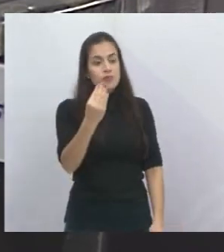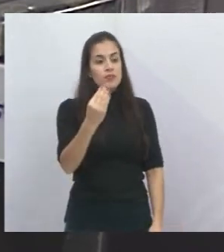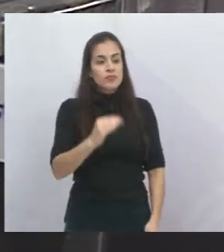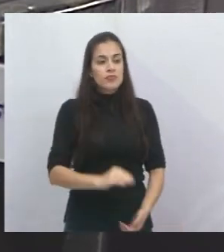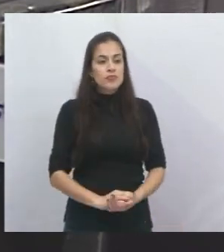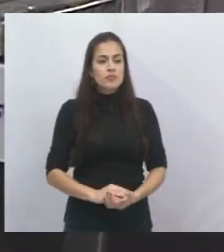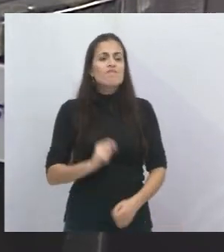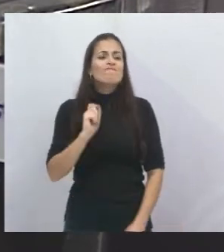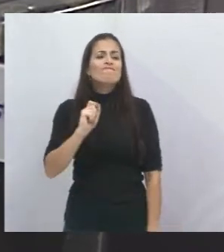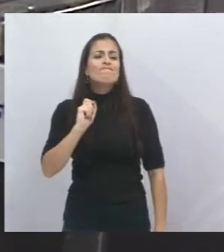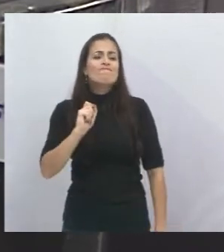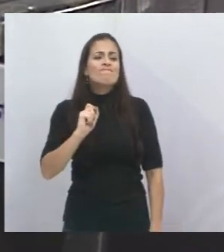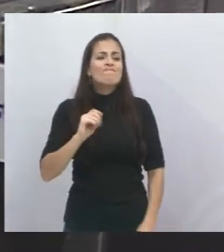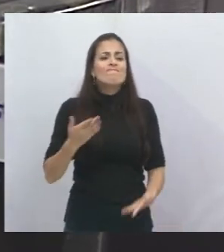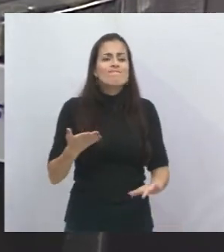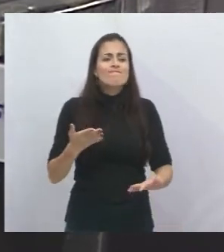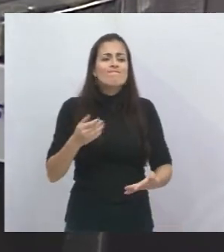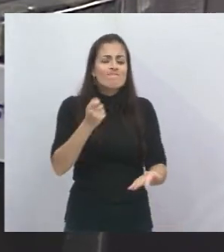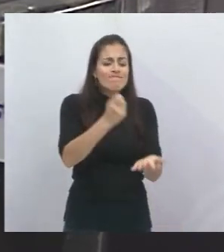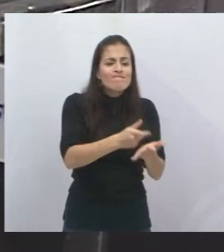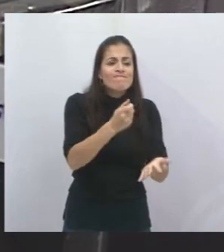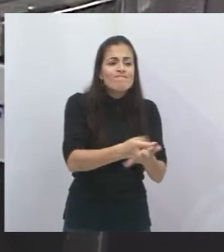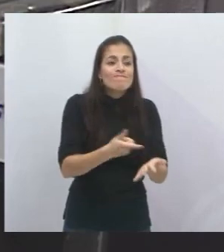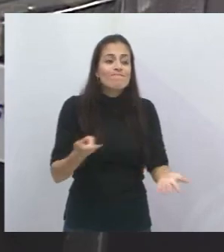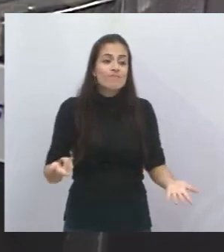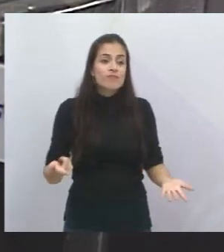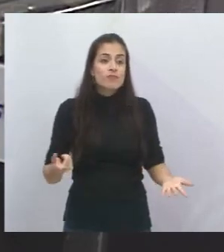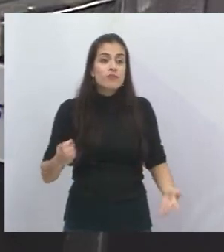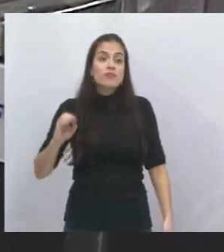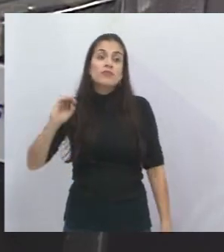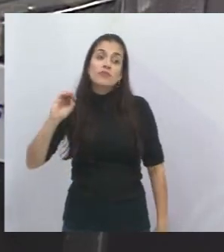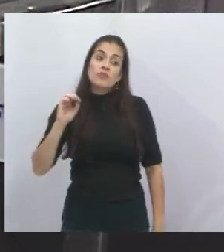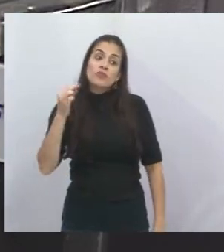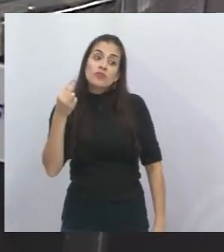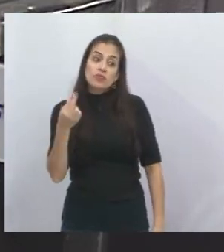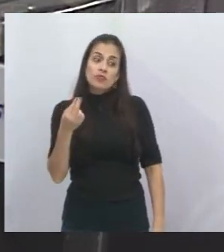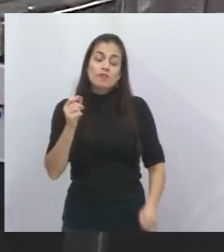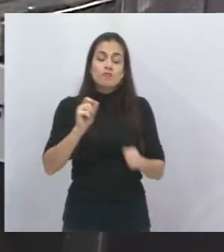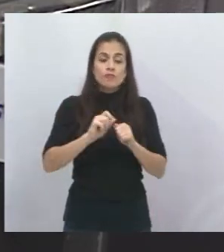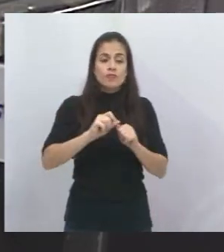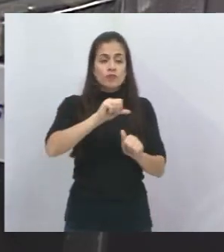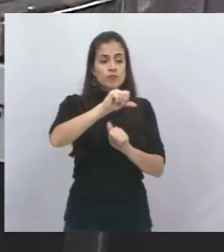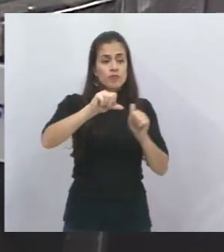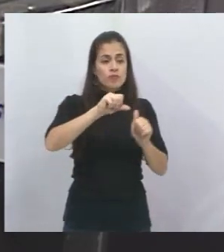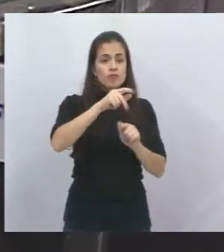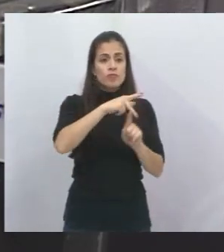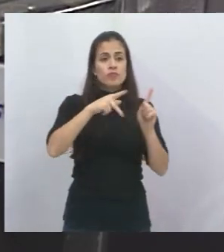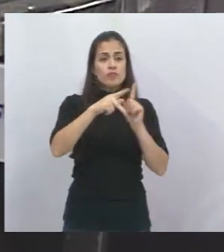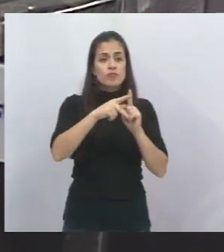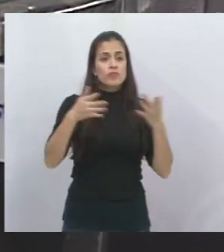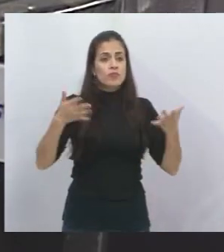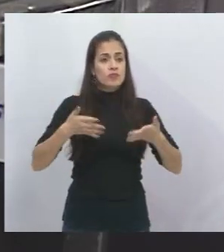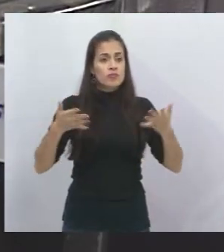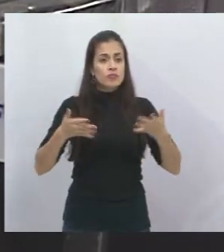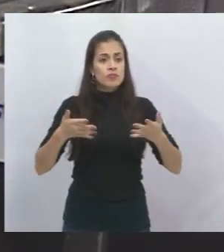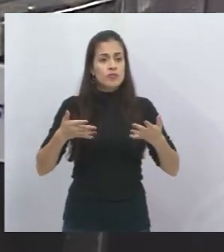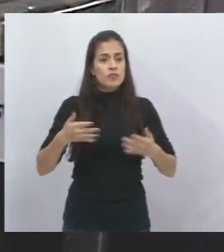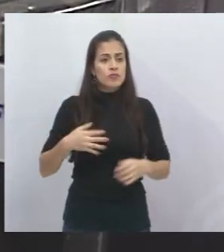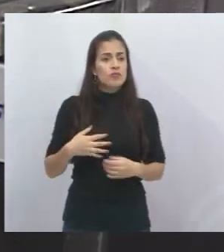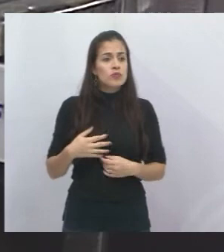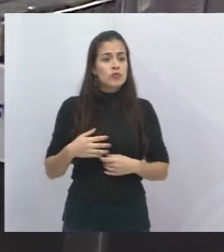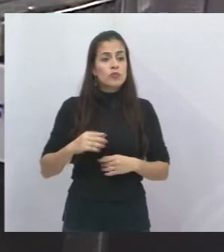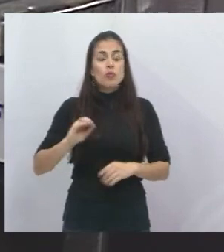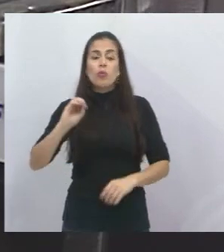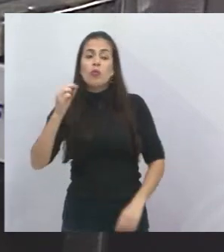pagar isso? Então, ou a gente faria essa reforma agora, ou todos nós, e eu falo como